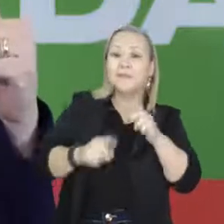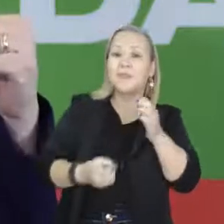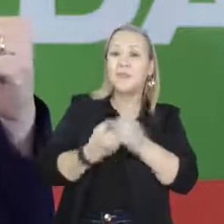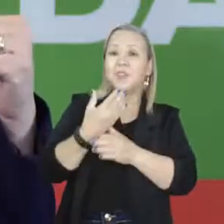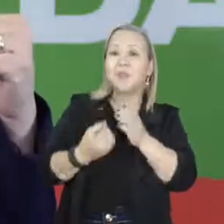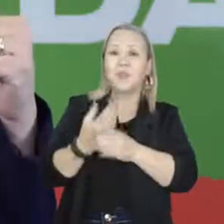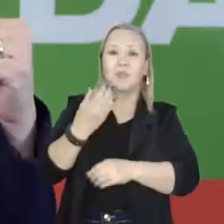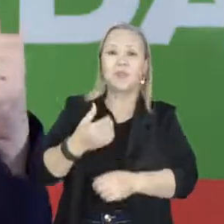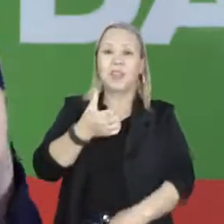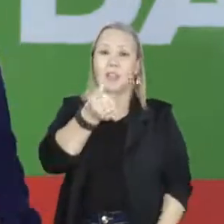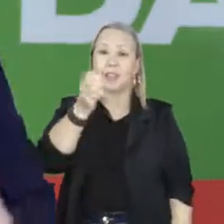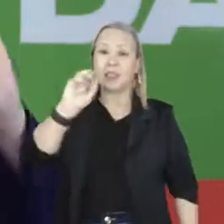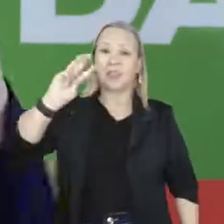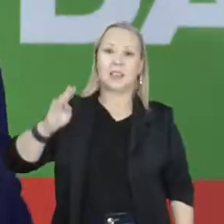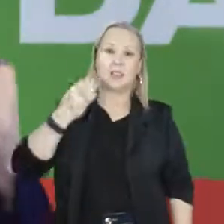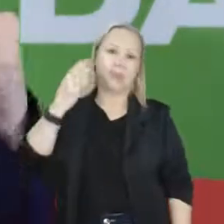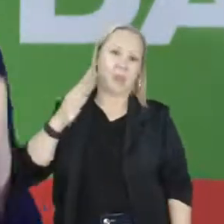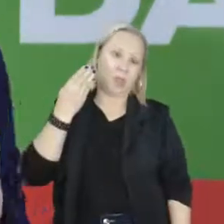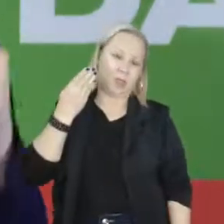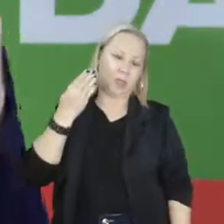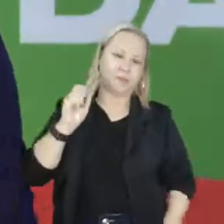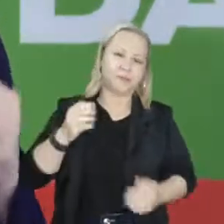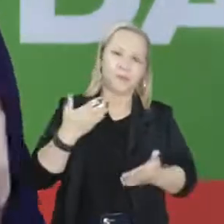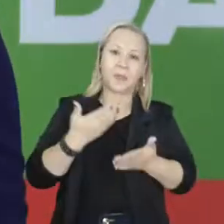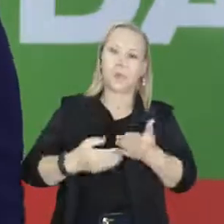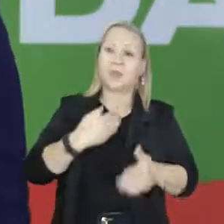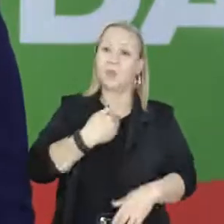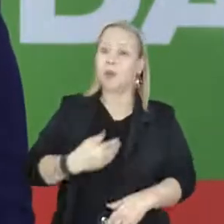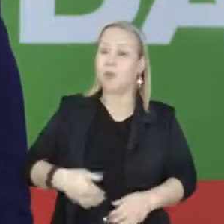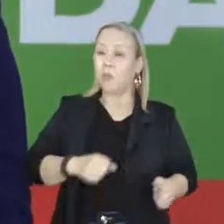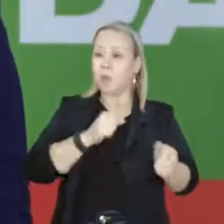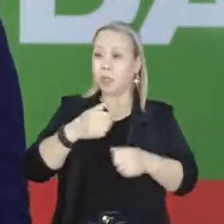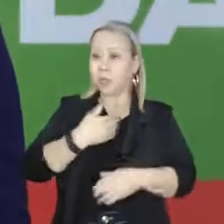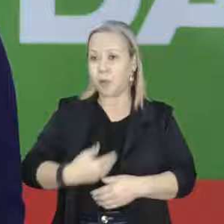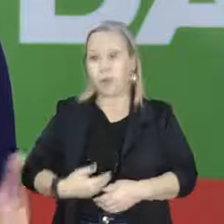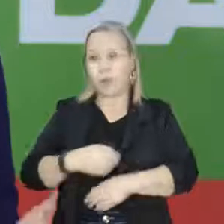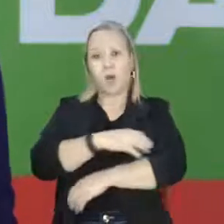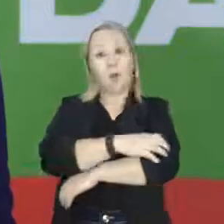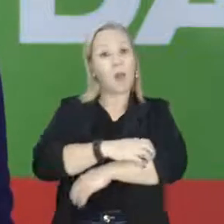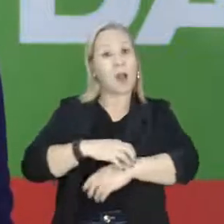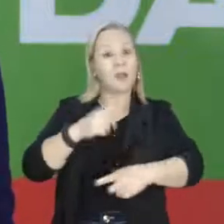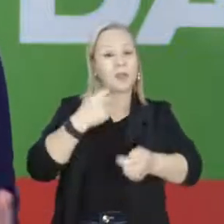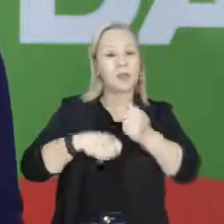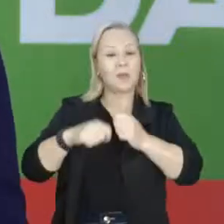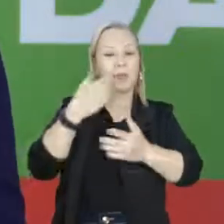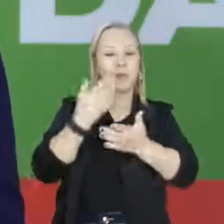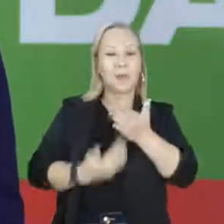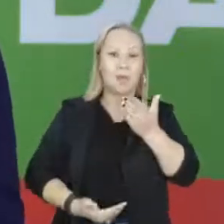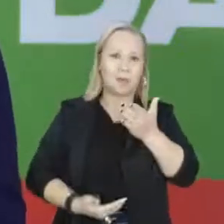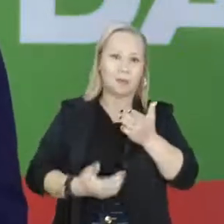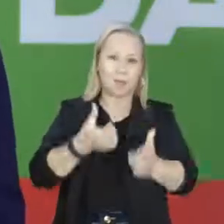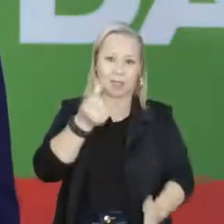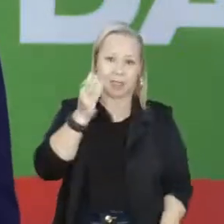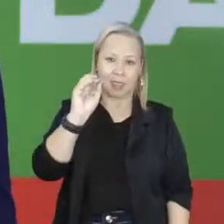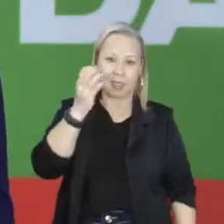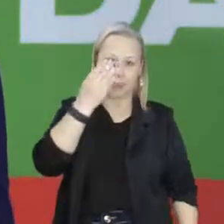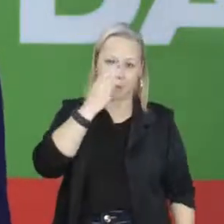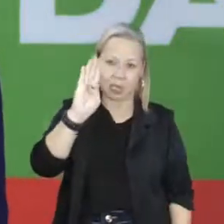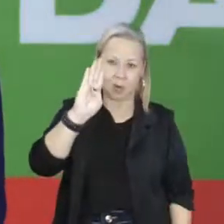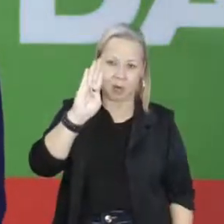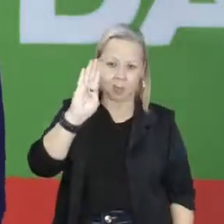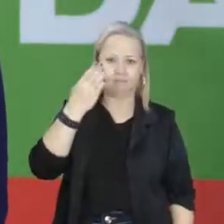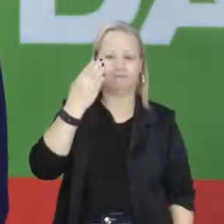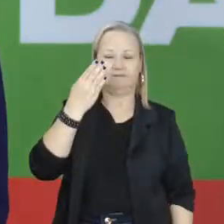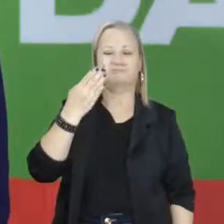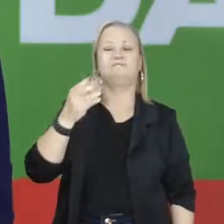Não é o poder público que perdeu, é o agronegócio que perdeu 60 bilhões de reais. Então, é isso. É procurar cumprir